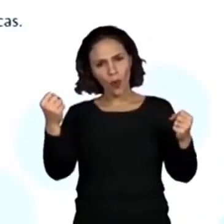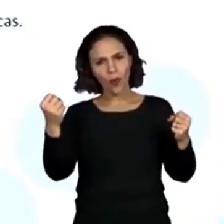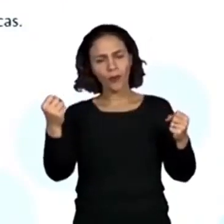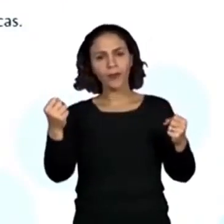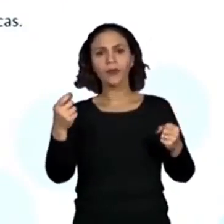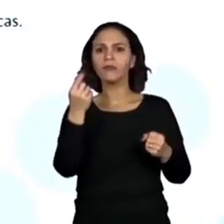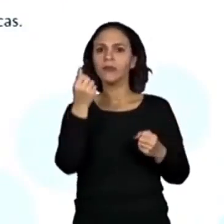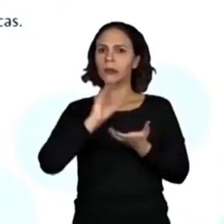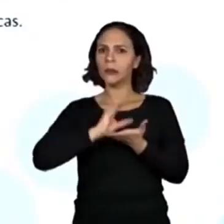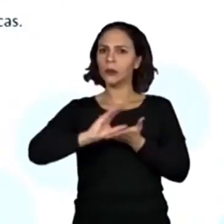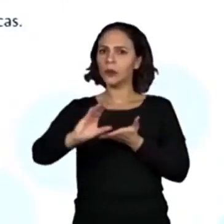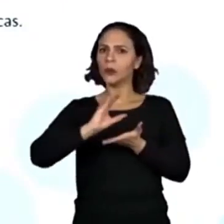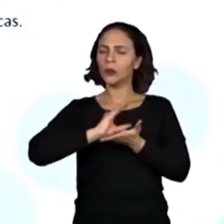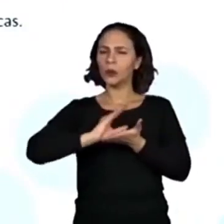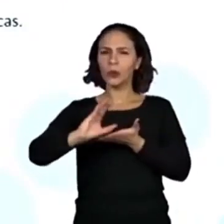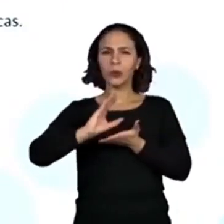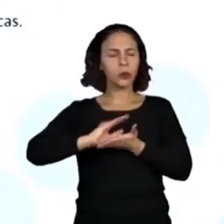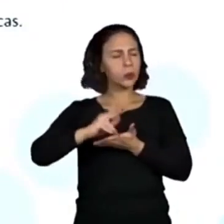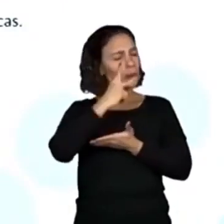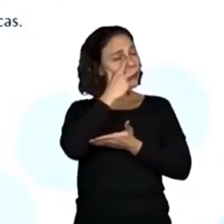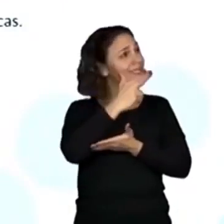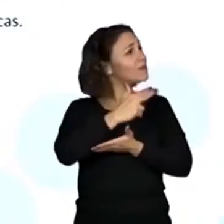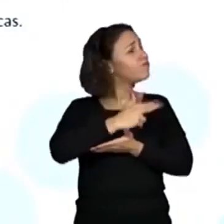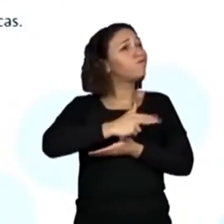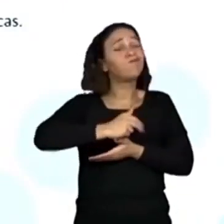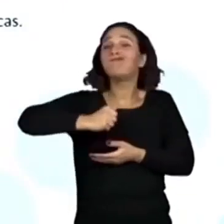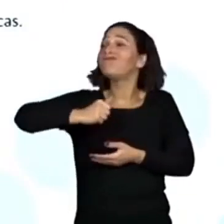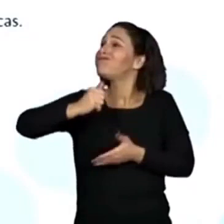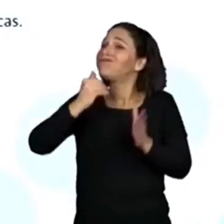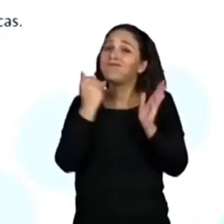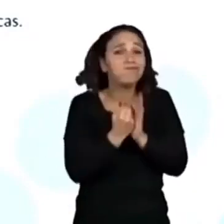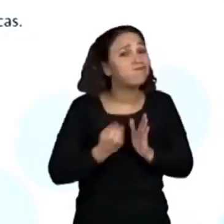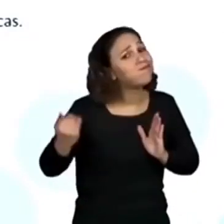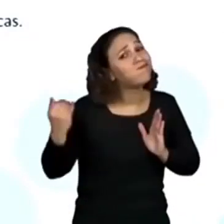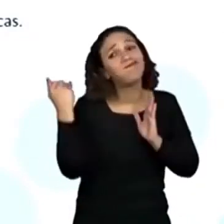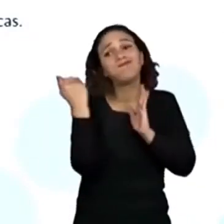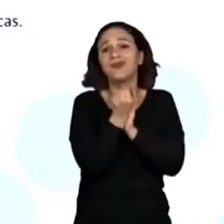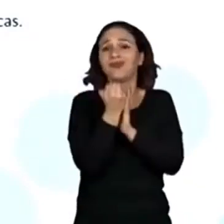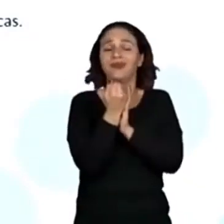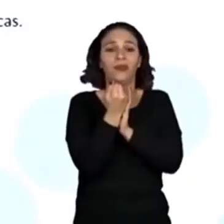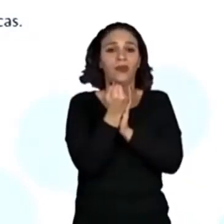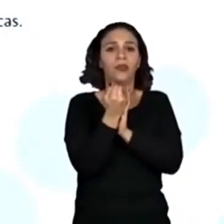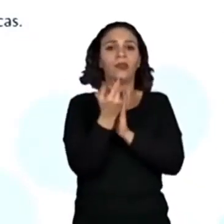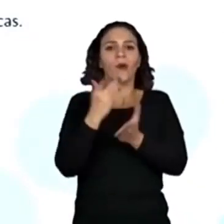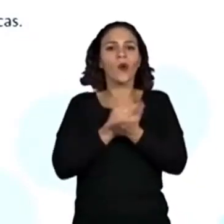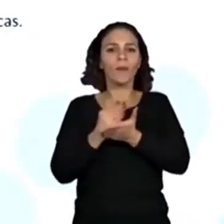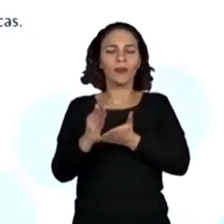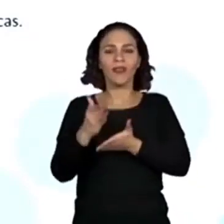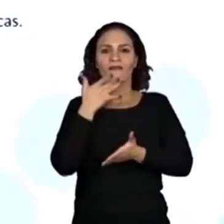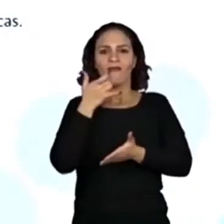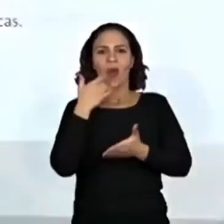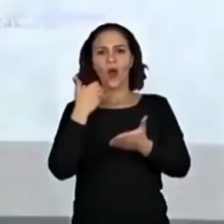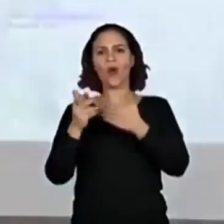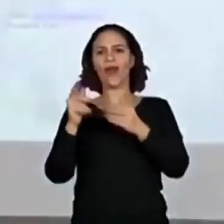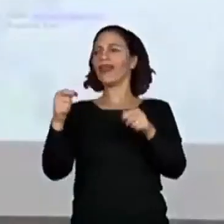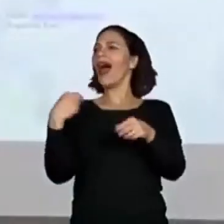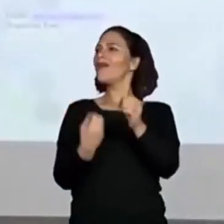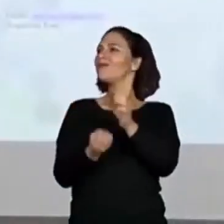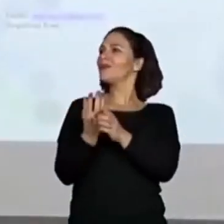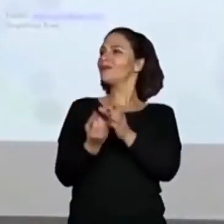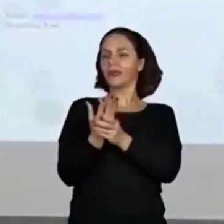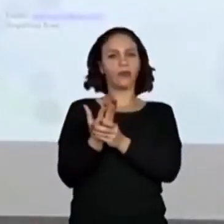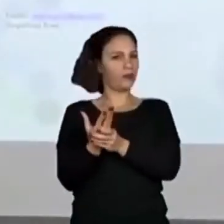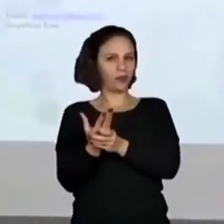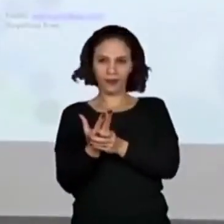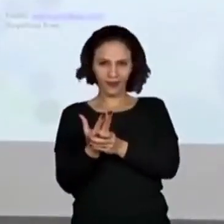um capital muito gigante para a implementação delas. Então, não é fácil e não é para qualquer um isso aí, né? E muitas